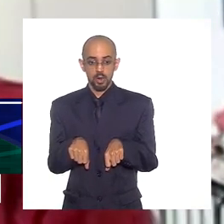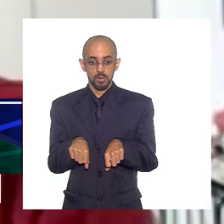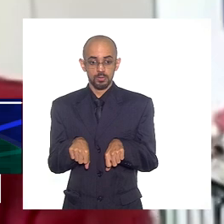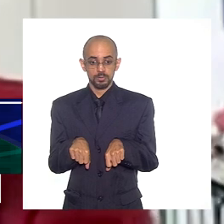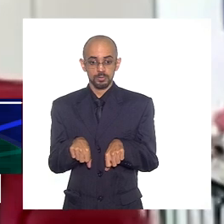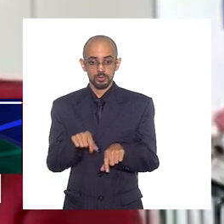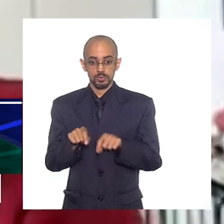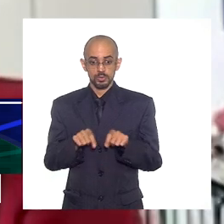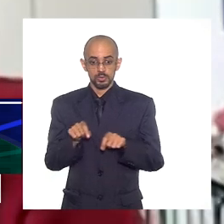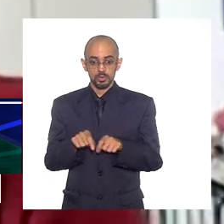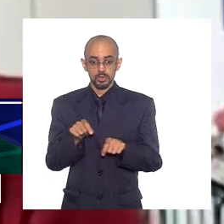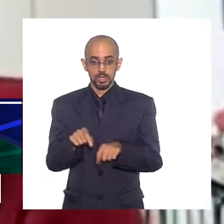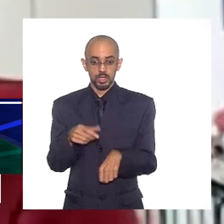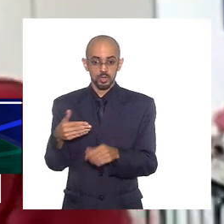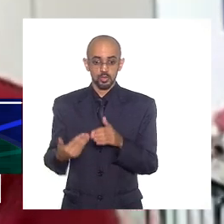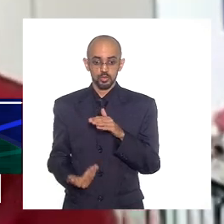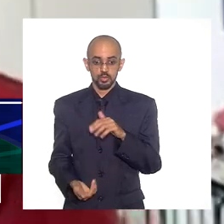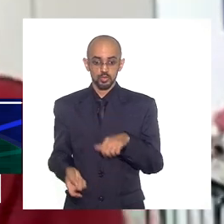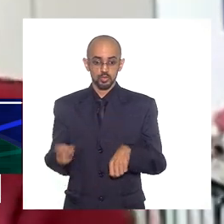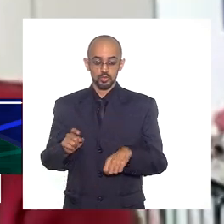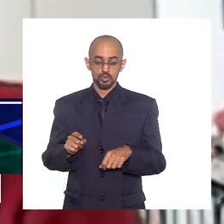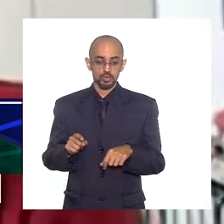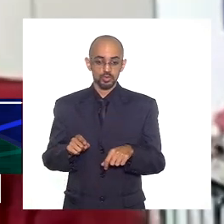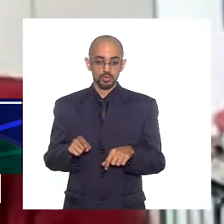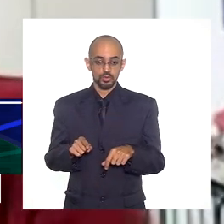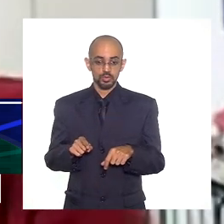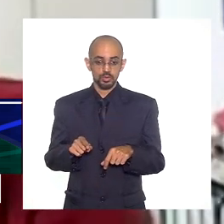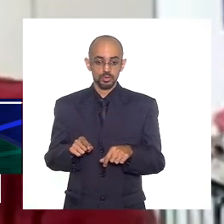nos alimentos,